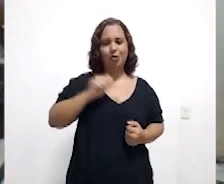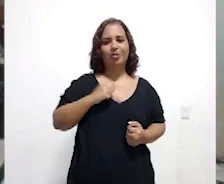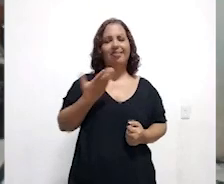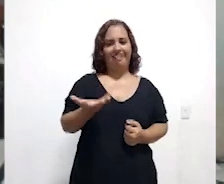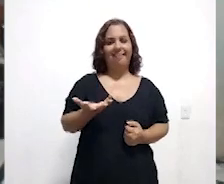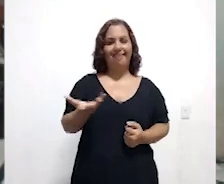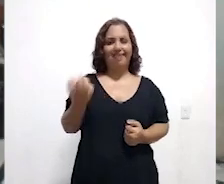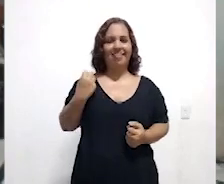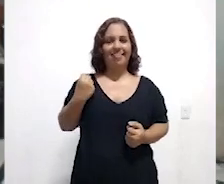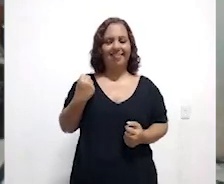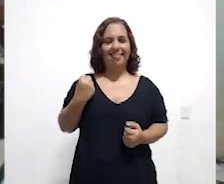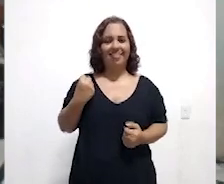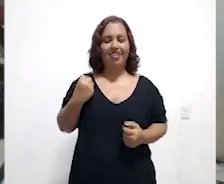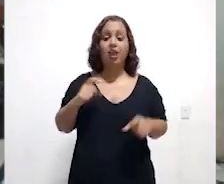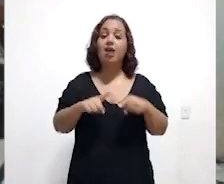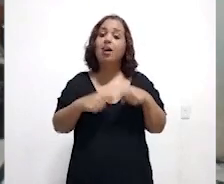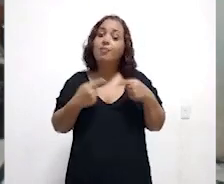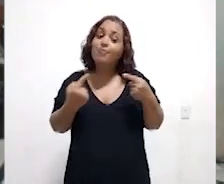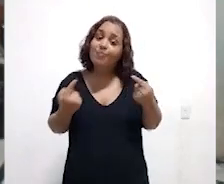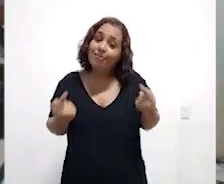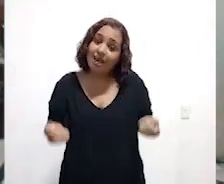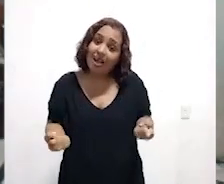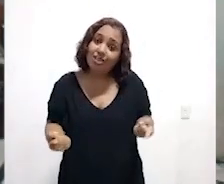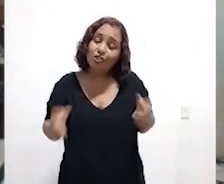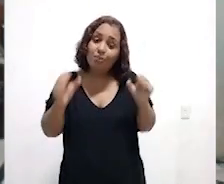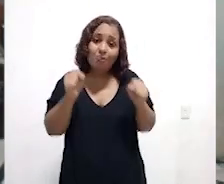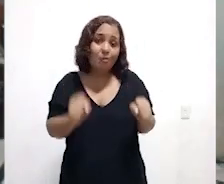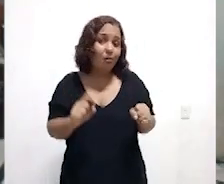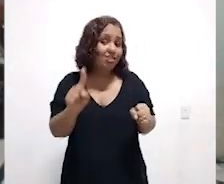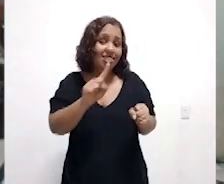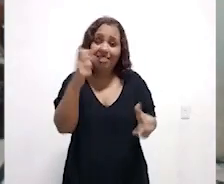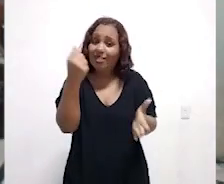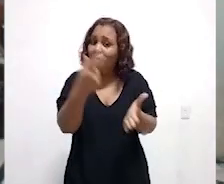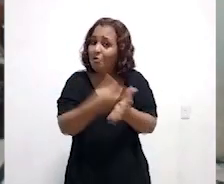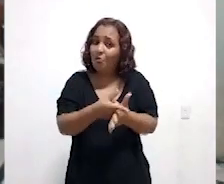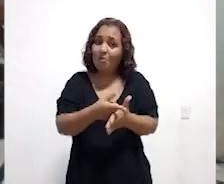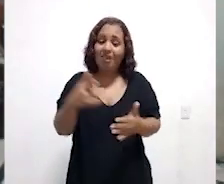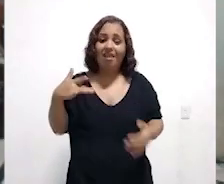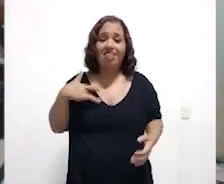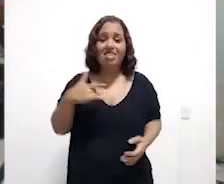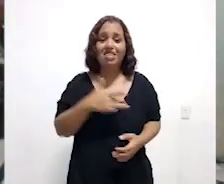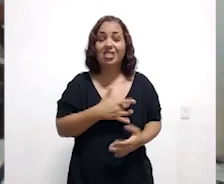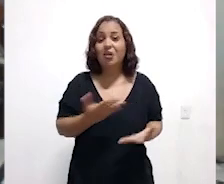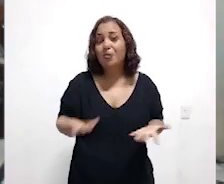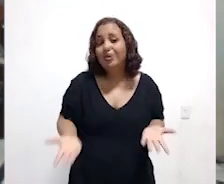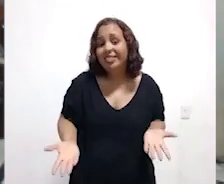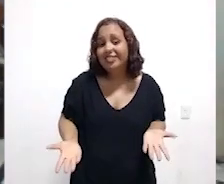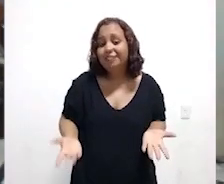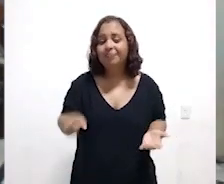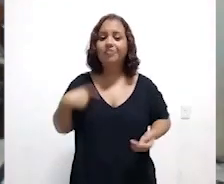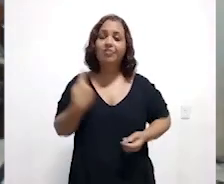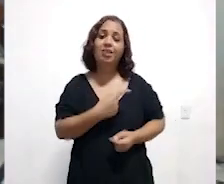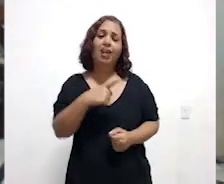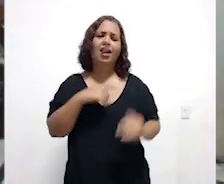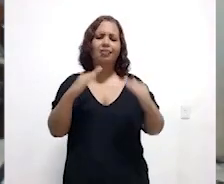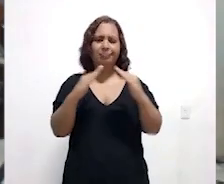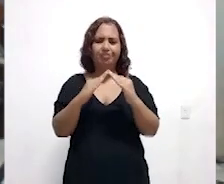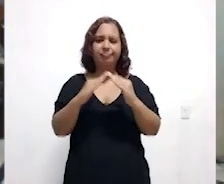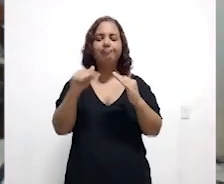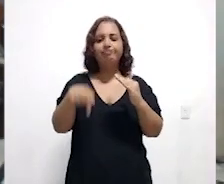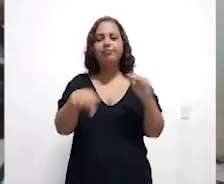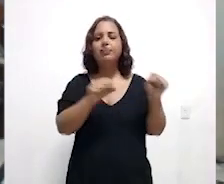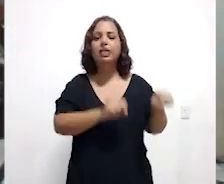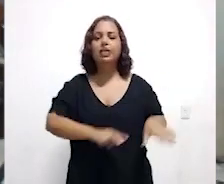mas pode não comprar a sua saúde. A gente estava em casa essa semana, recebeu